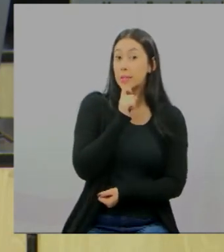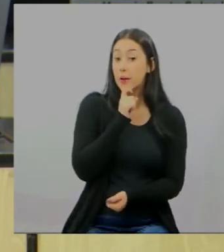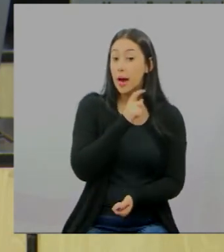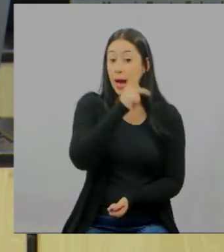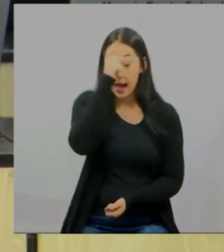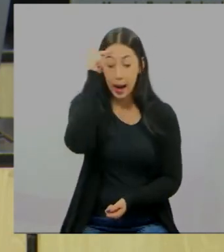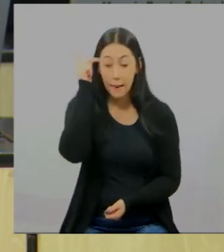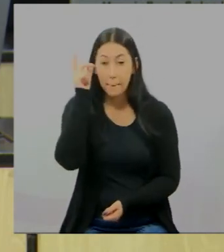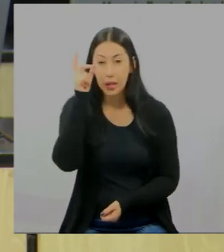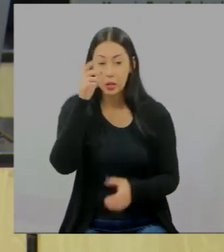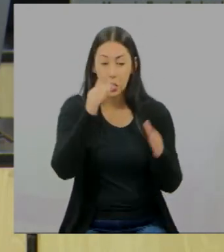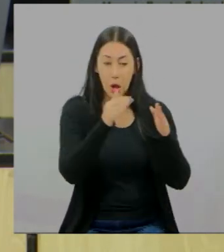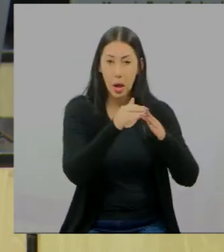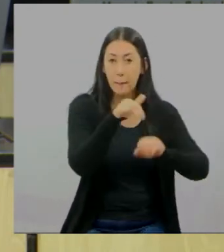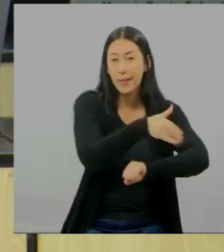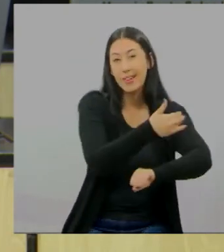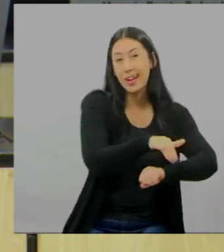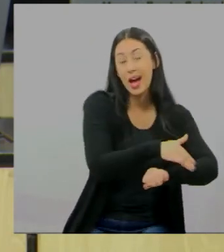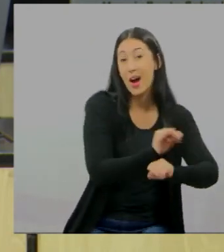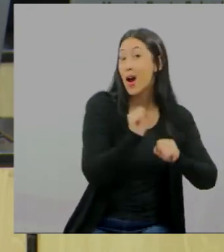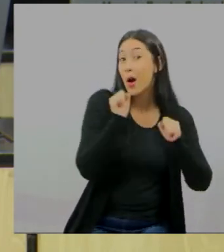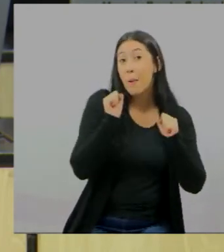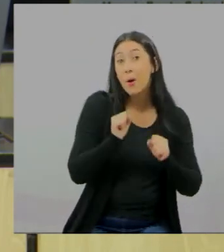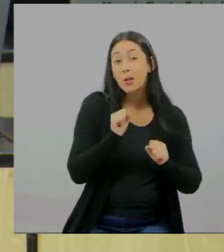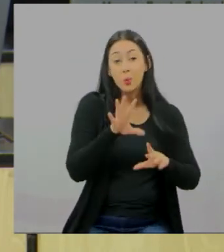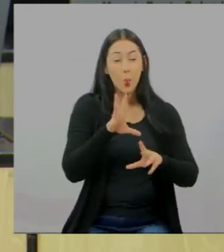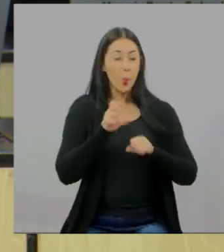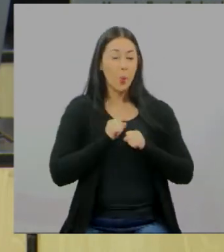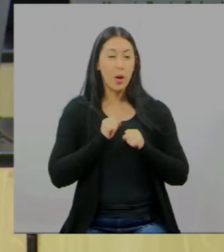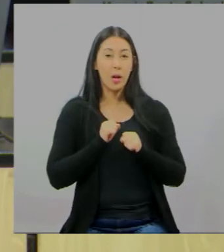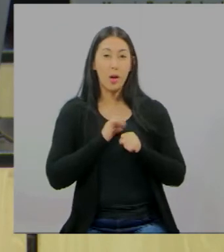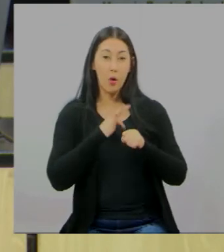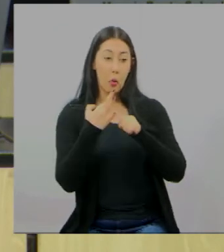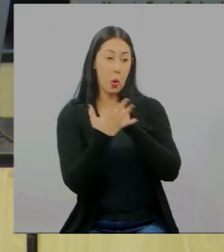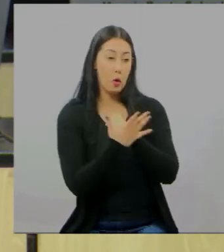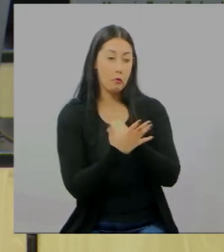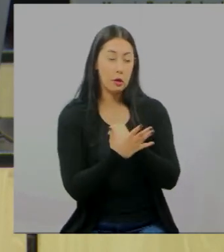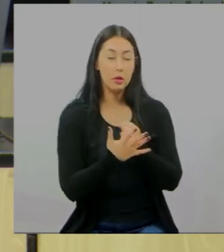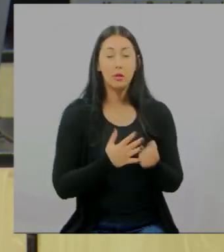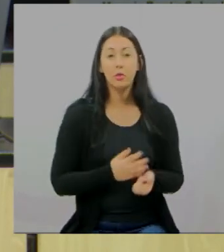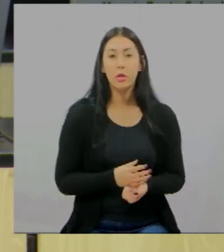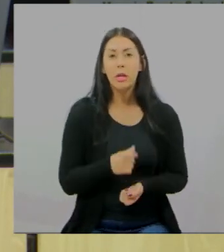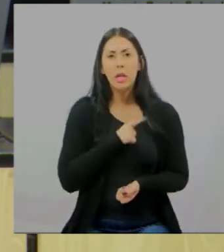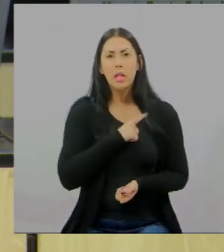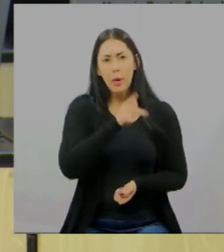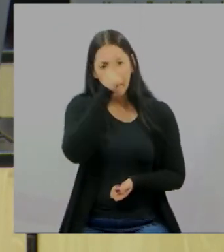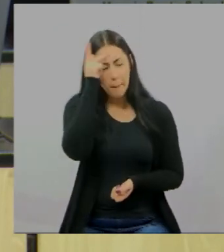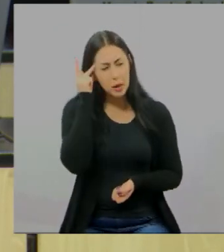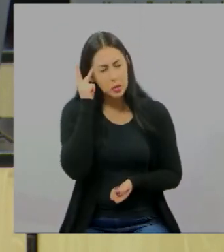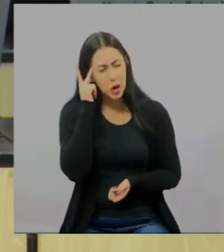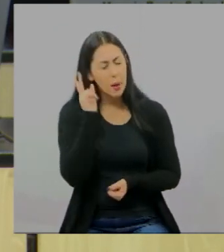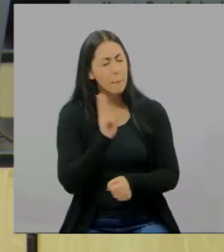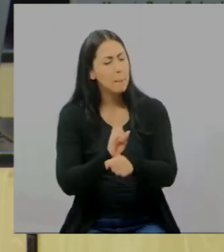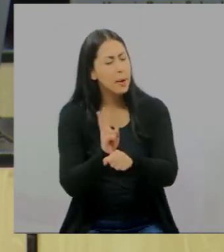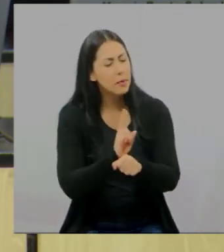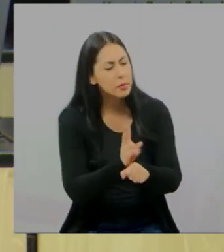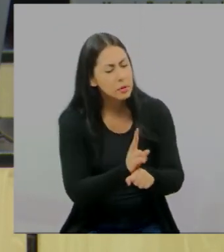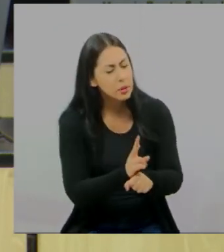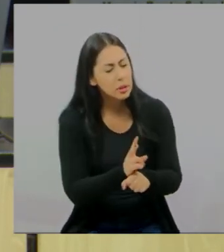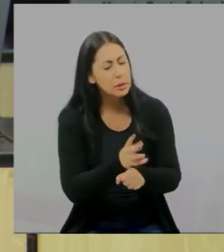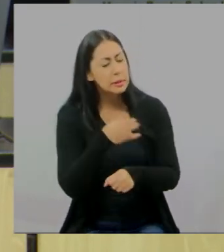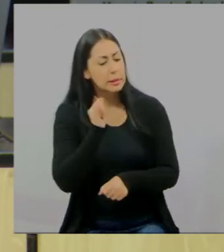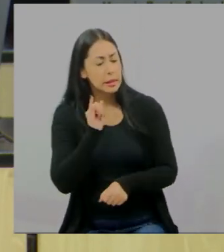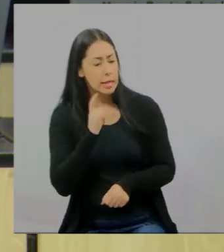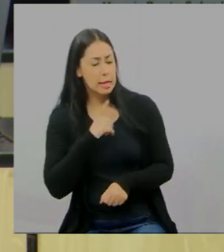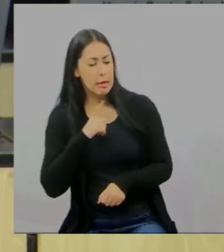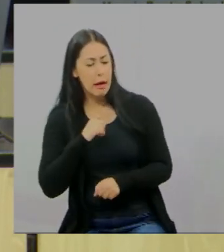pessoas em situação de rua a sintomas semelhantes à patologia Covid-19, há uma equipe especial para avaliar esses sintomas, as exposições